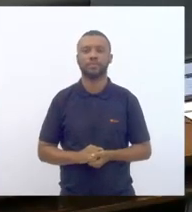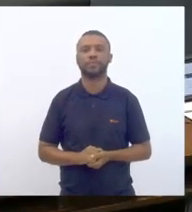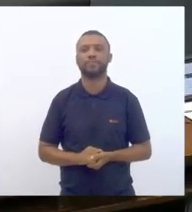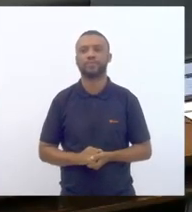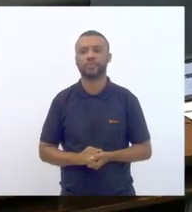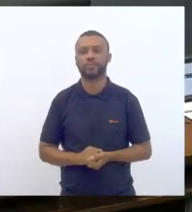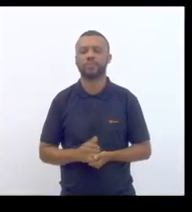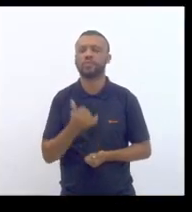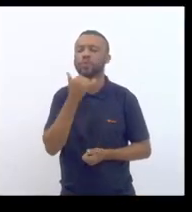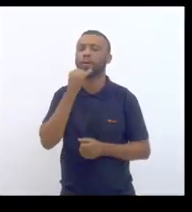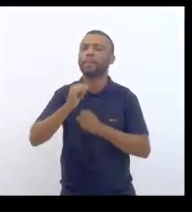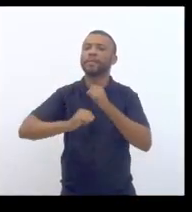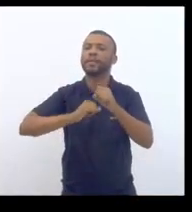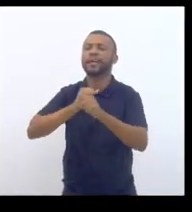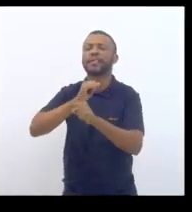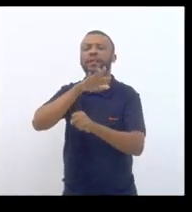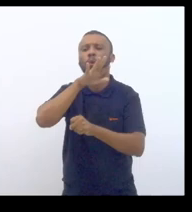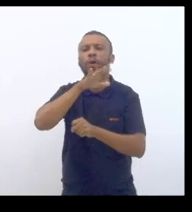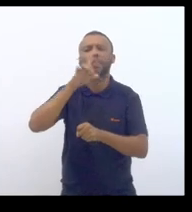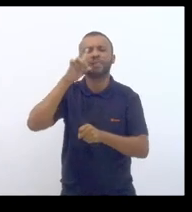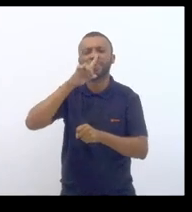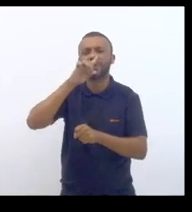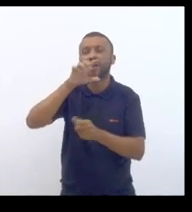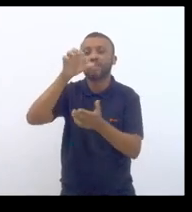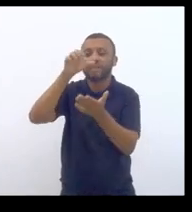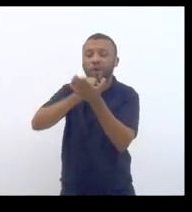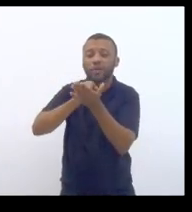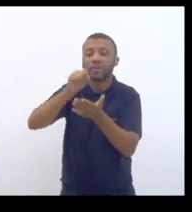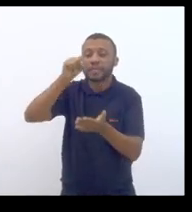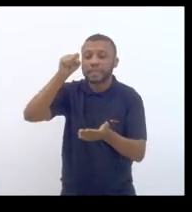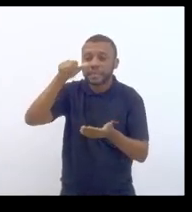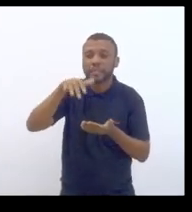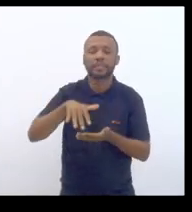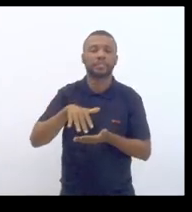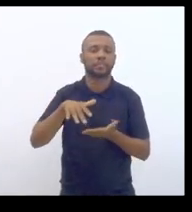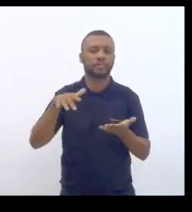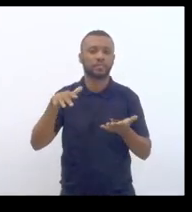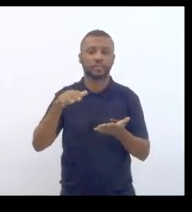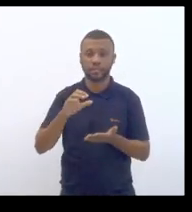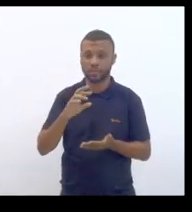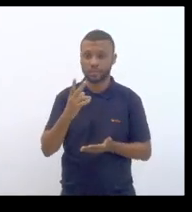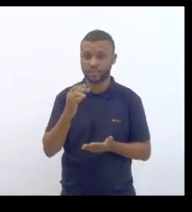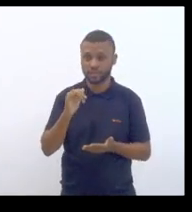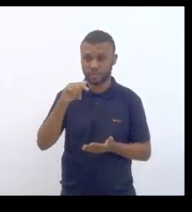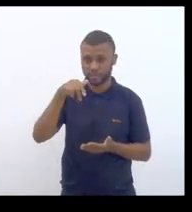Minha conexão está muito ruim. Eu registro meu voto sim. Deputado Chiquinho da Mangueira.